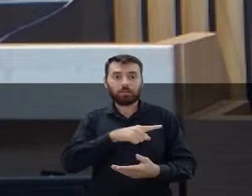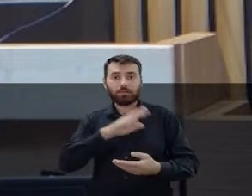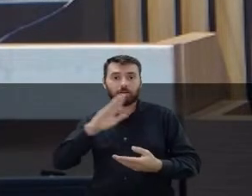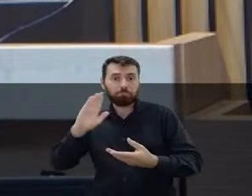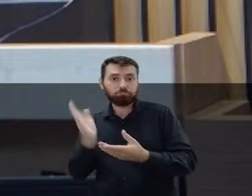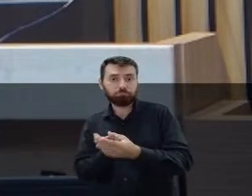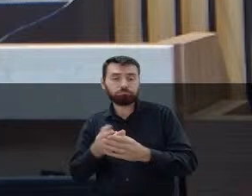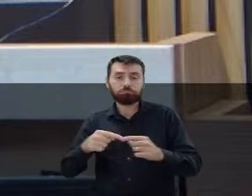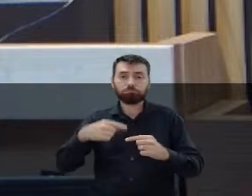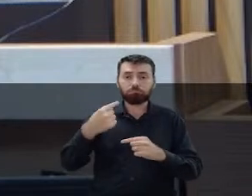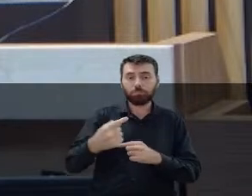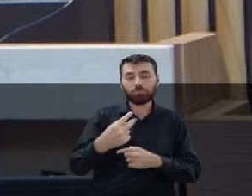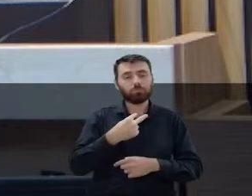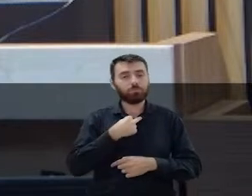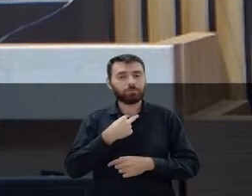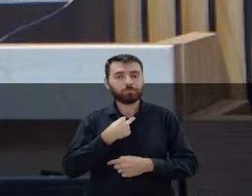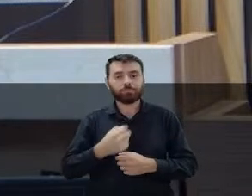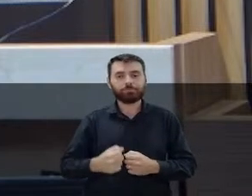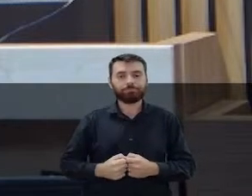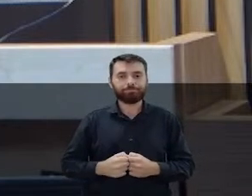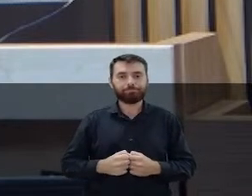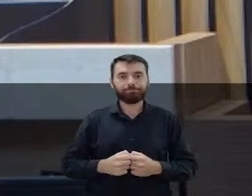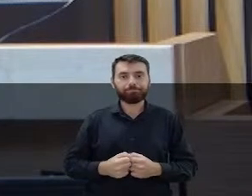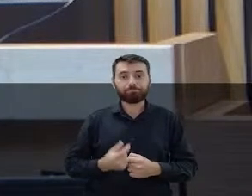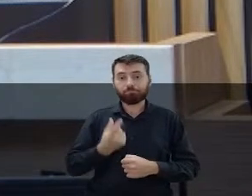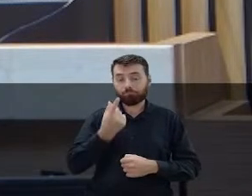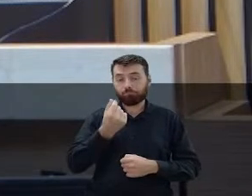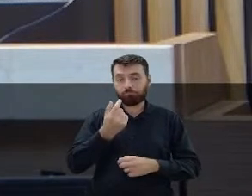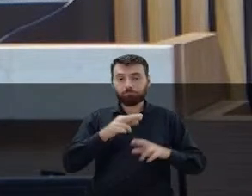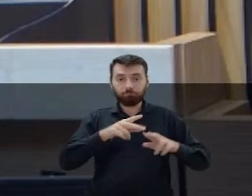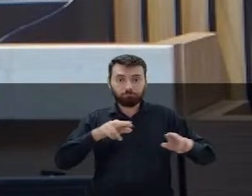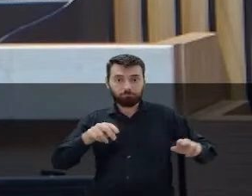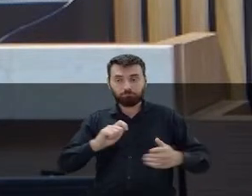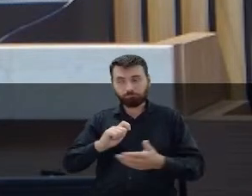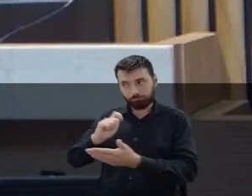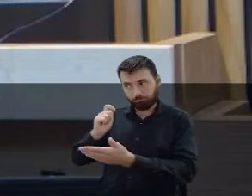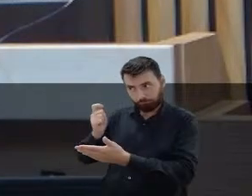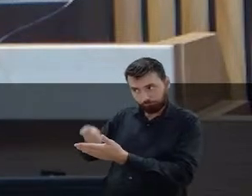No que diz respeito a verbas rescisórias,